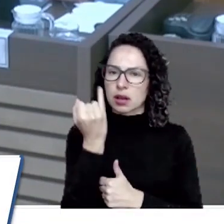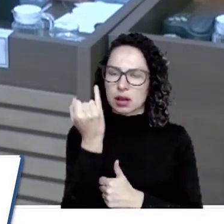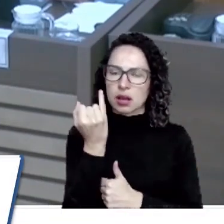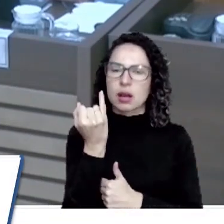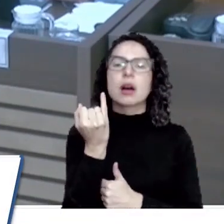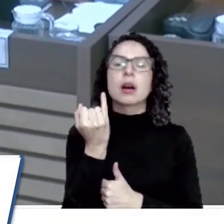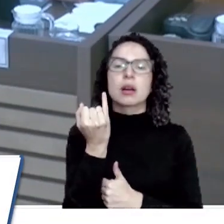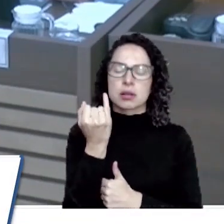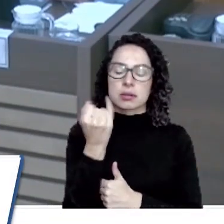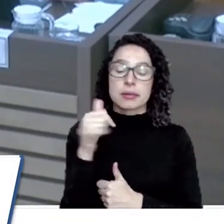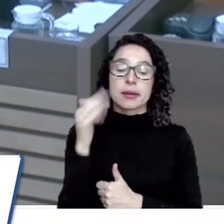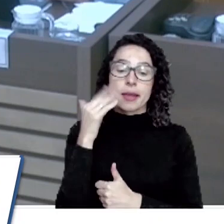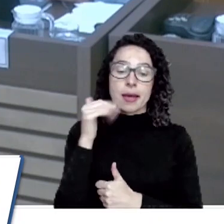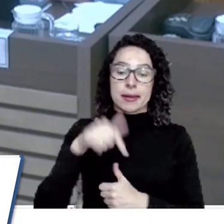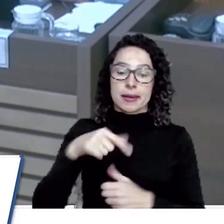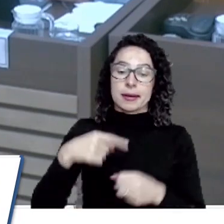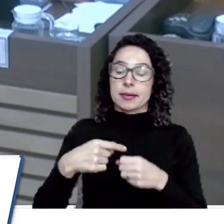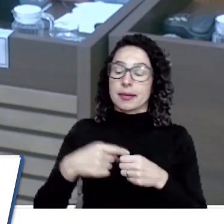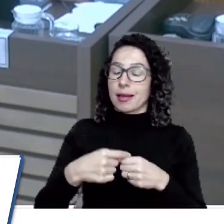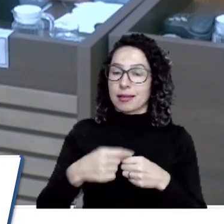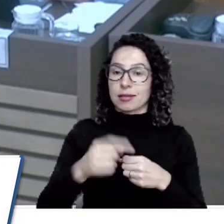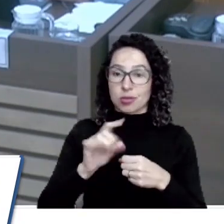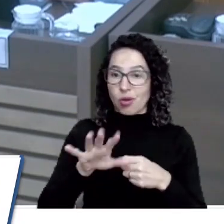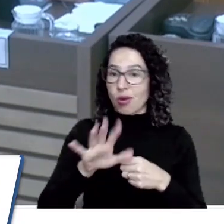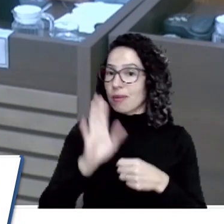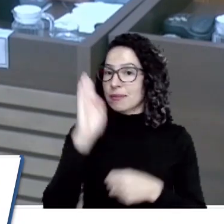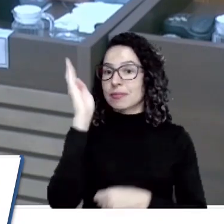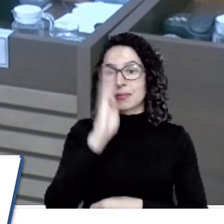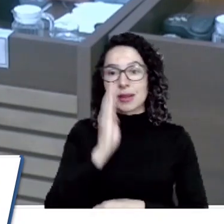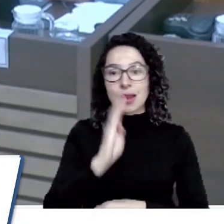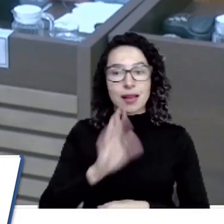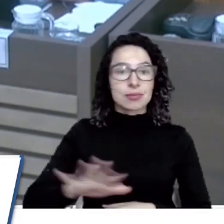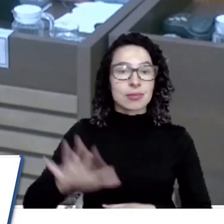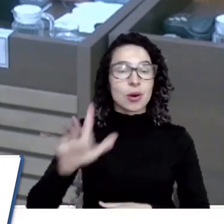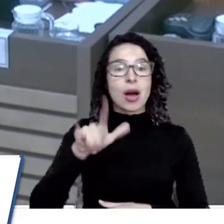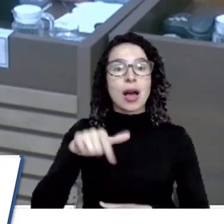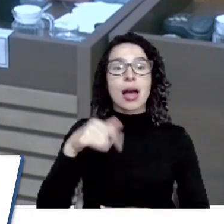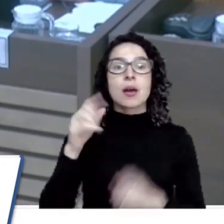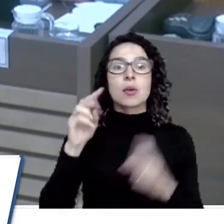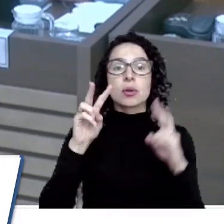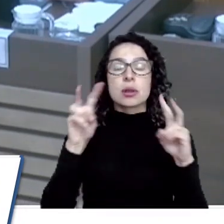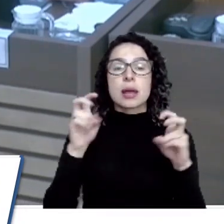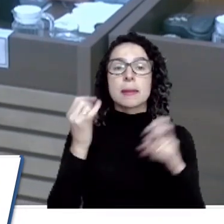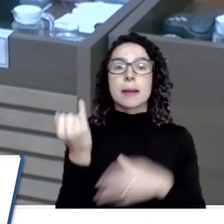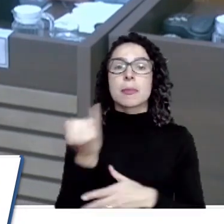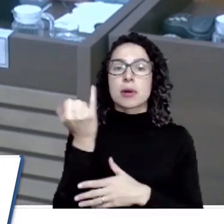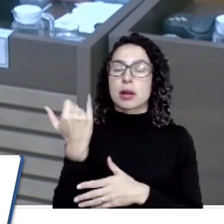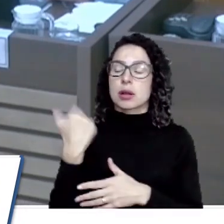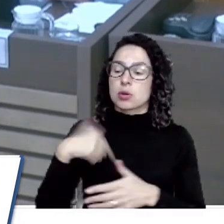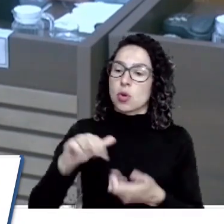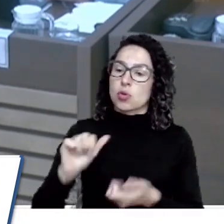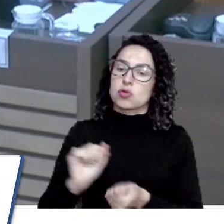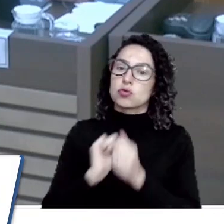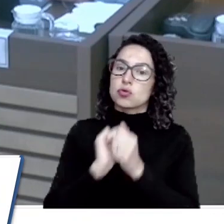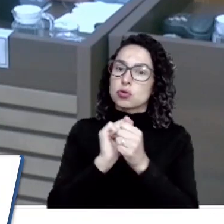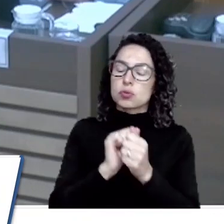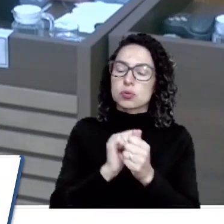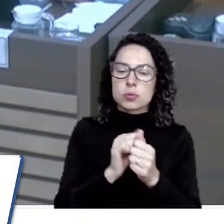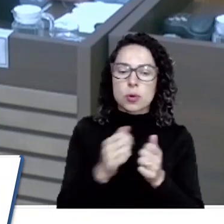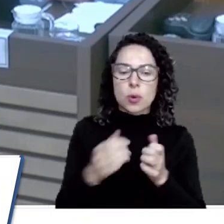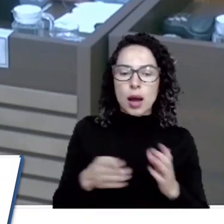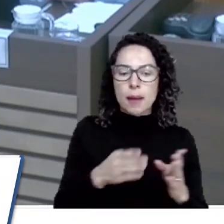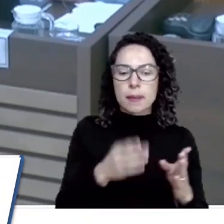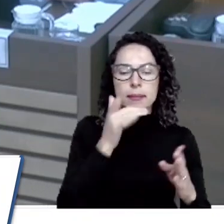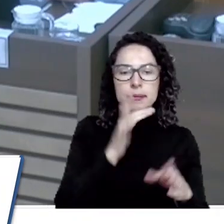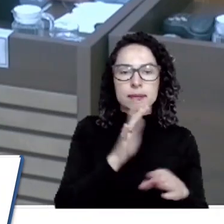mas também em todo o nosso Brasil. E trazer dados importantes para que a gente possa, juntos, criar caminhos para resolver esse problema, o quanto antes.